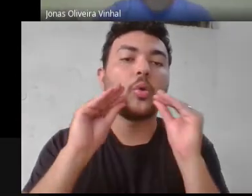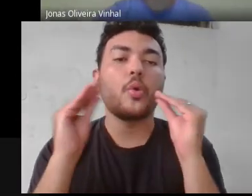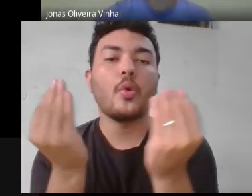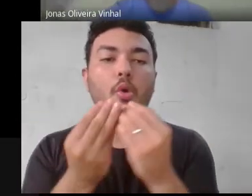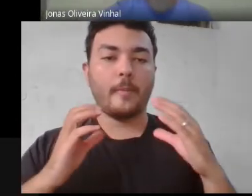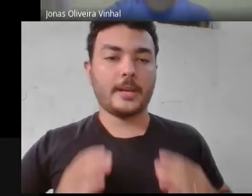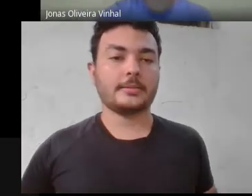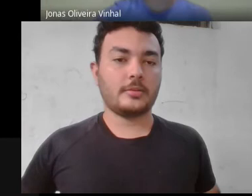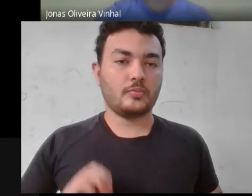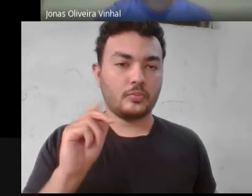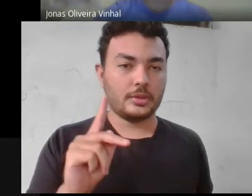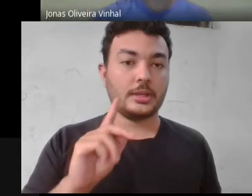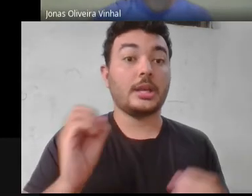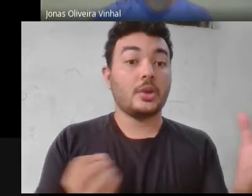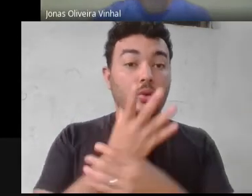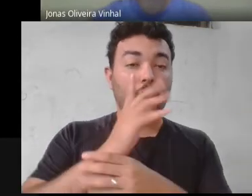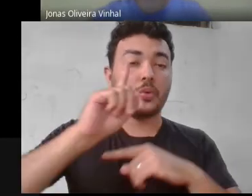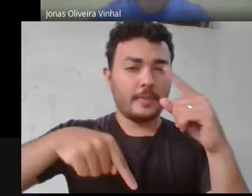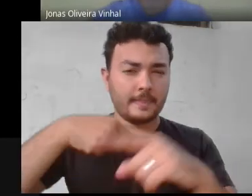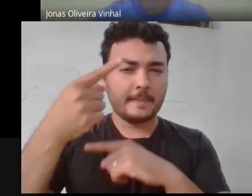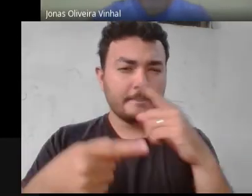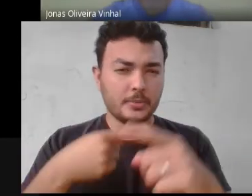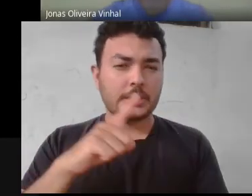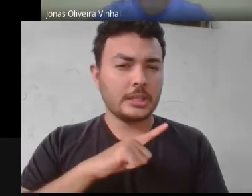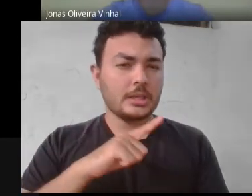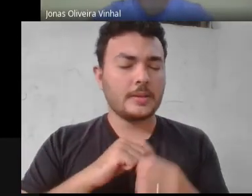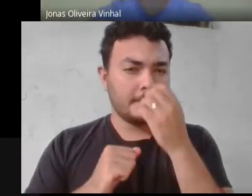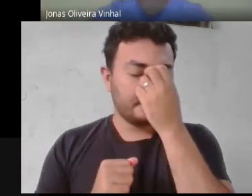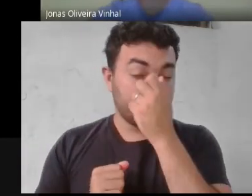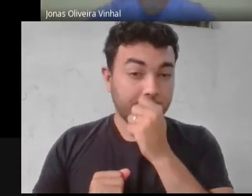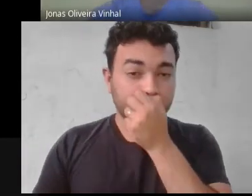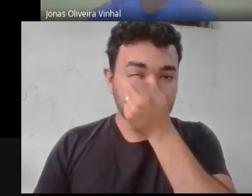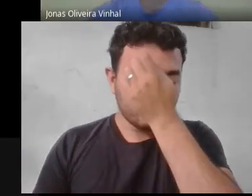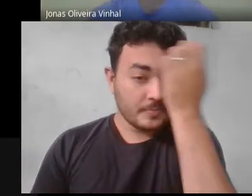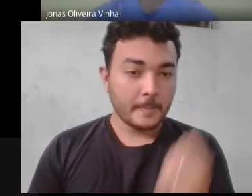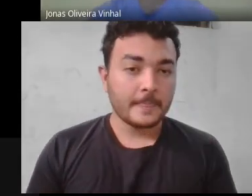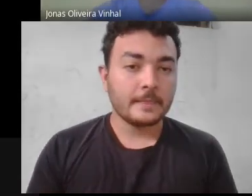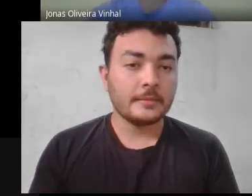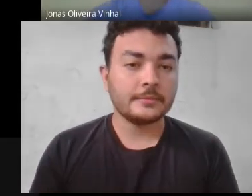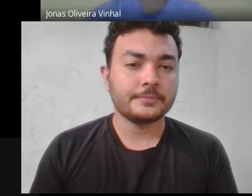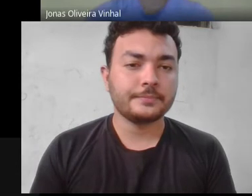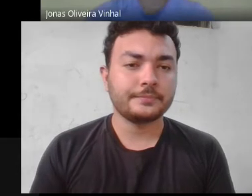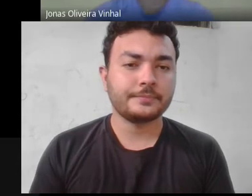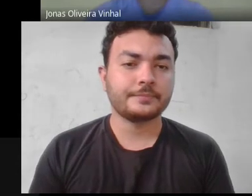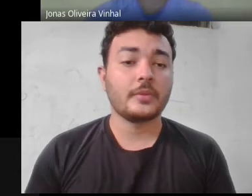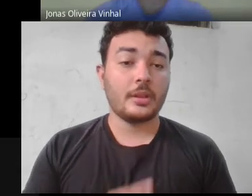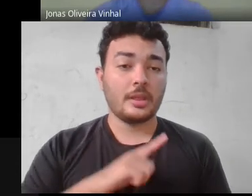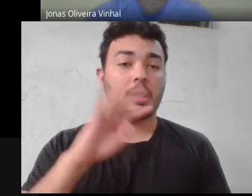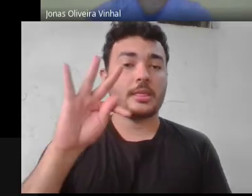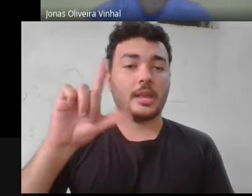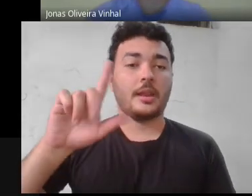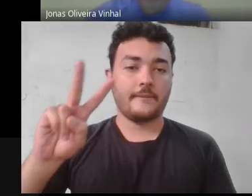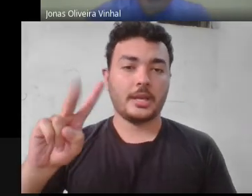de coordenação, que surgiu um pouco mais tarde, mas ainda assim implica na teoria no desenvolvimento da teoria da ligação de valência